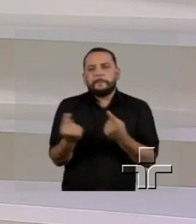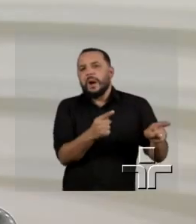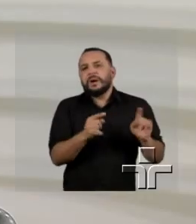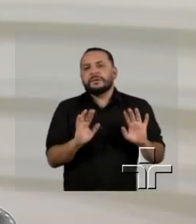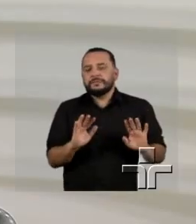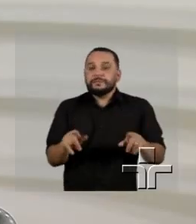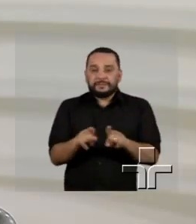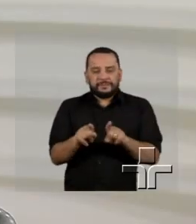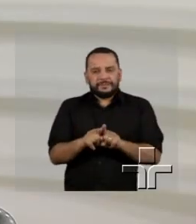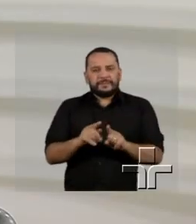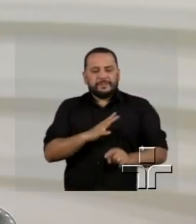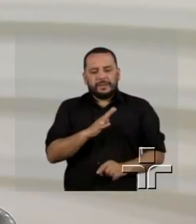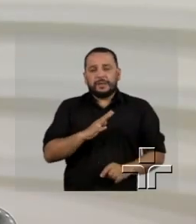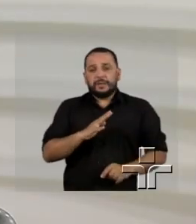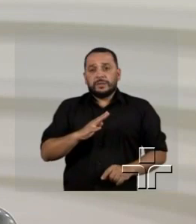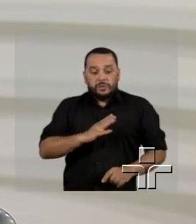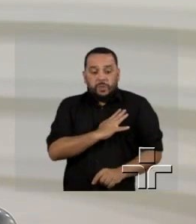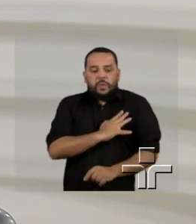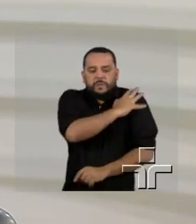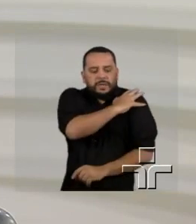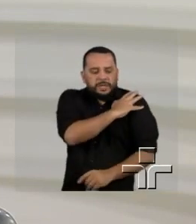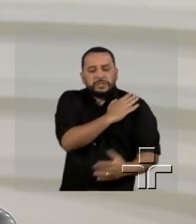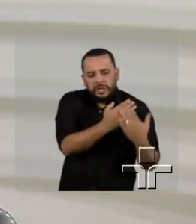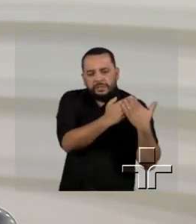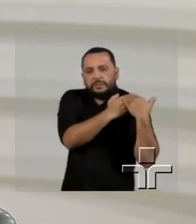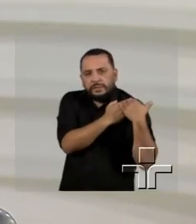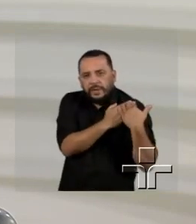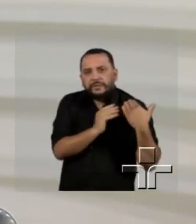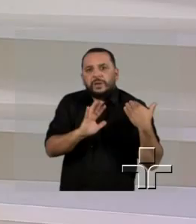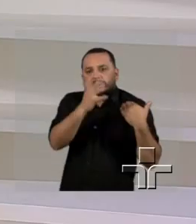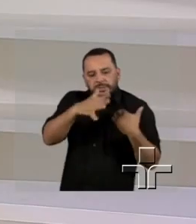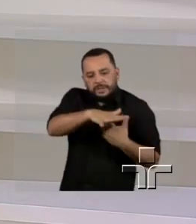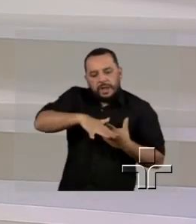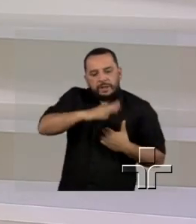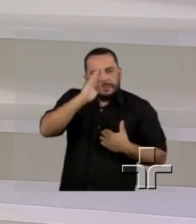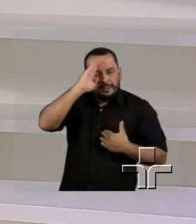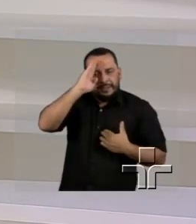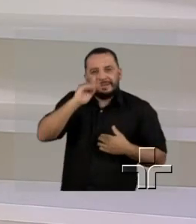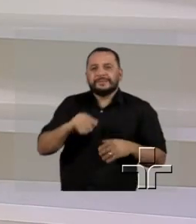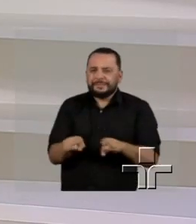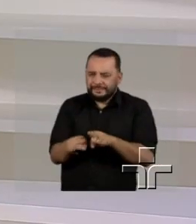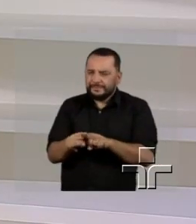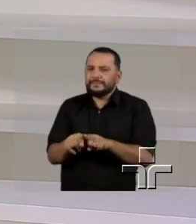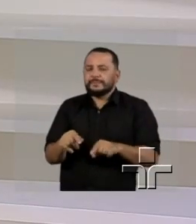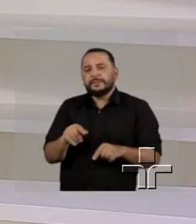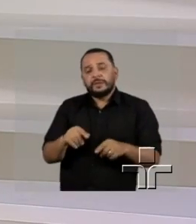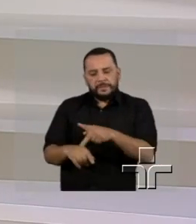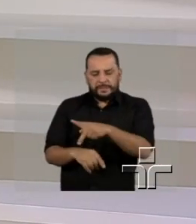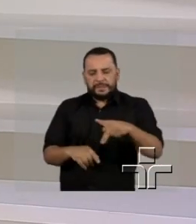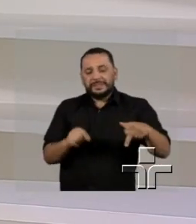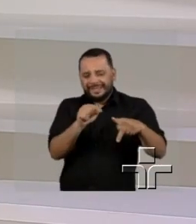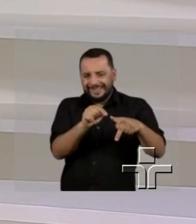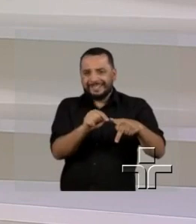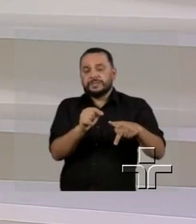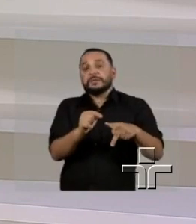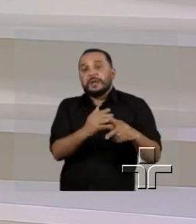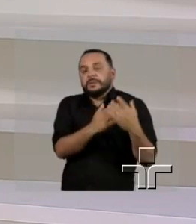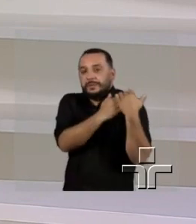ideia da caserna de que o comandante é responsável por tudo o que acontece dentro da sua unidade, pelo que ele sabe, pelo que ele não